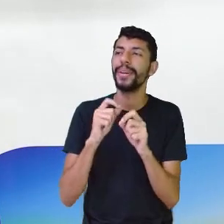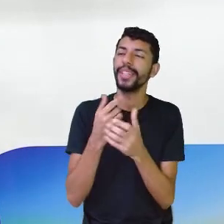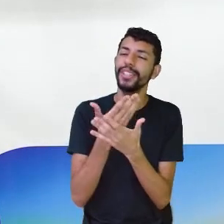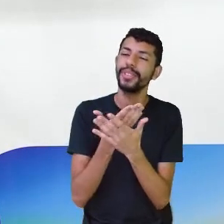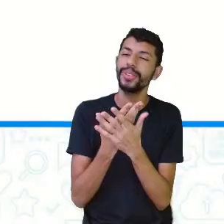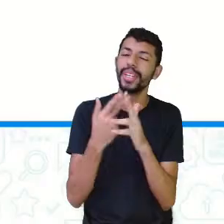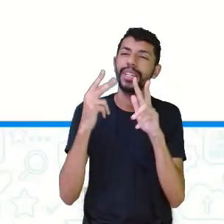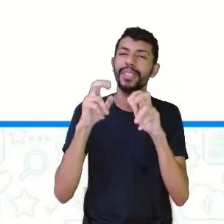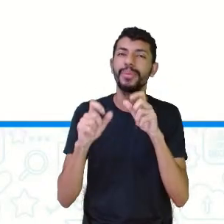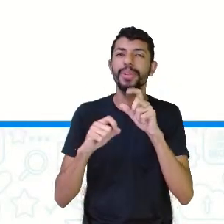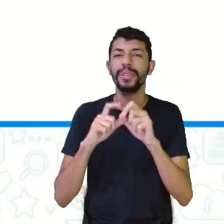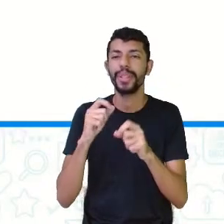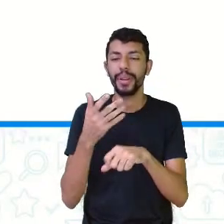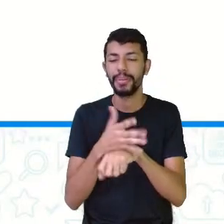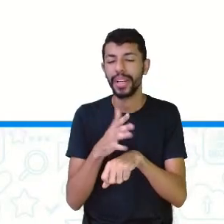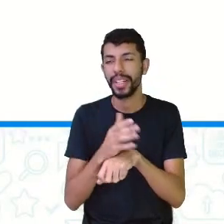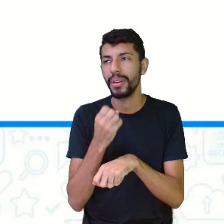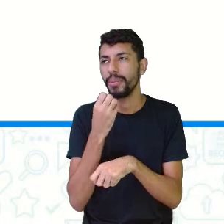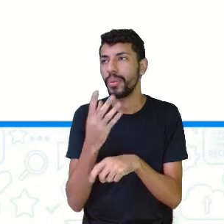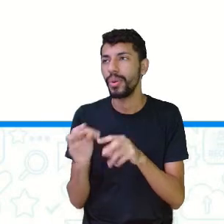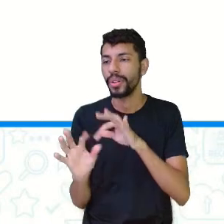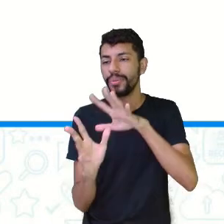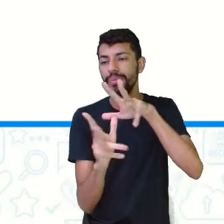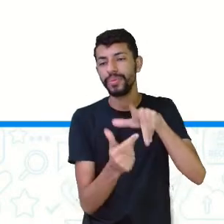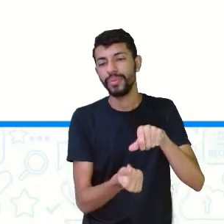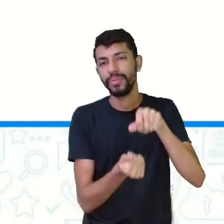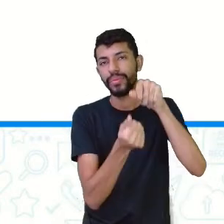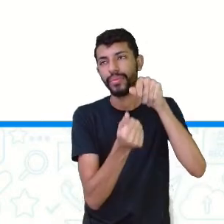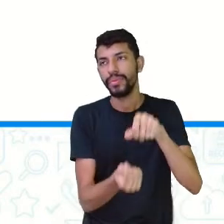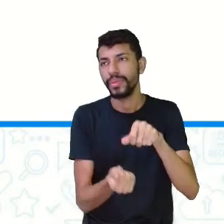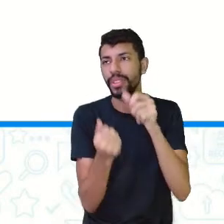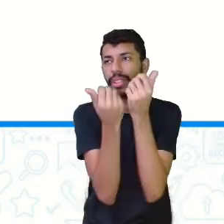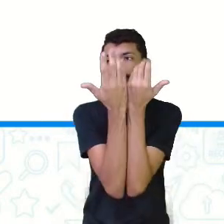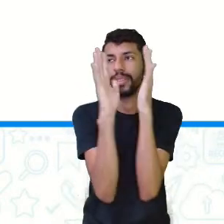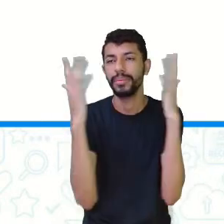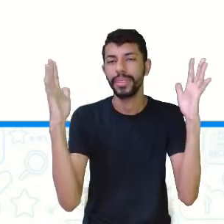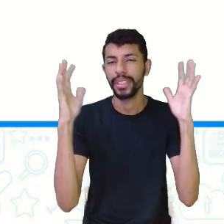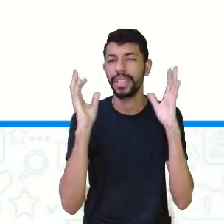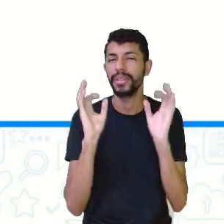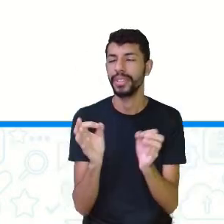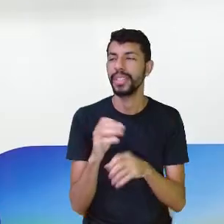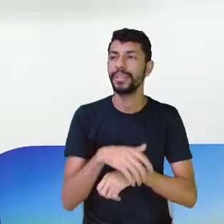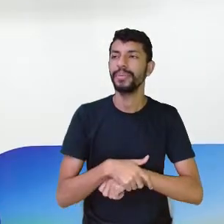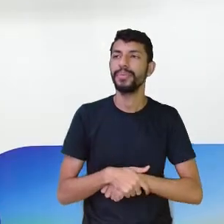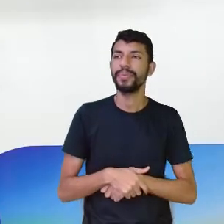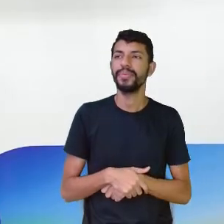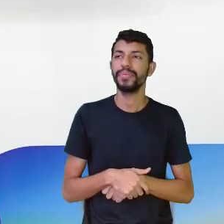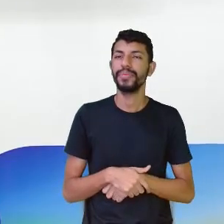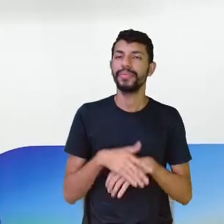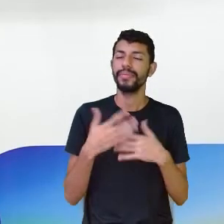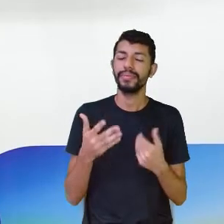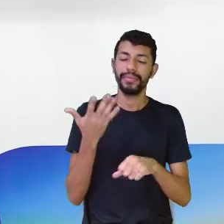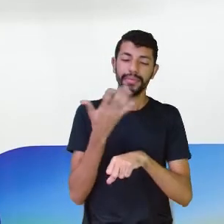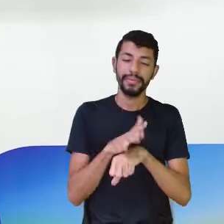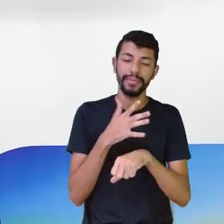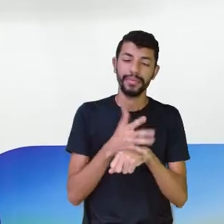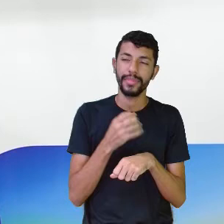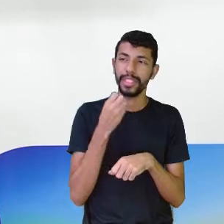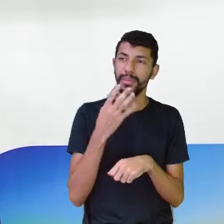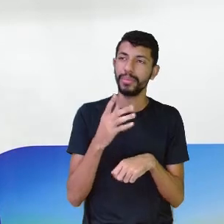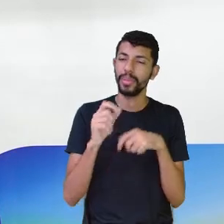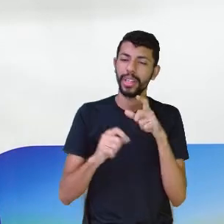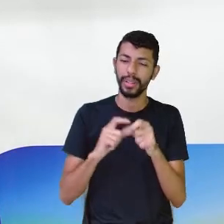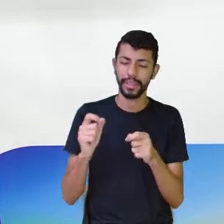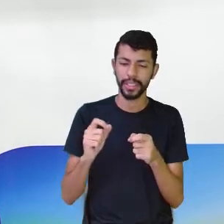sobre boas práticas para a sustentabilidade ambiental. Bom, boas práticas eu já sei,